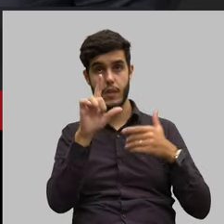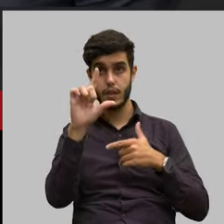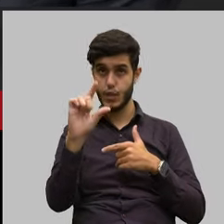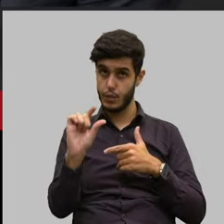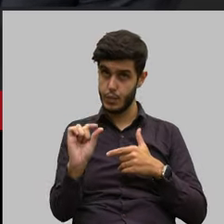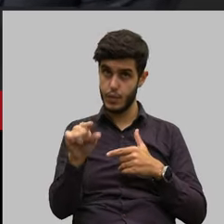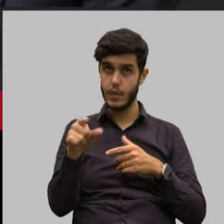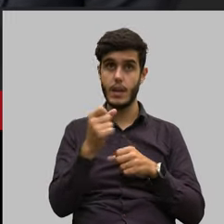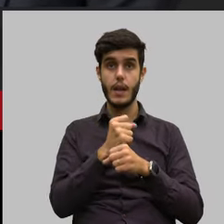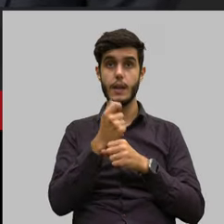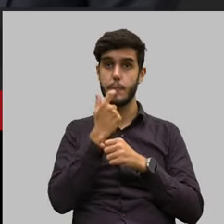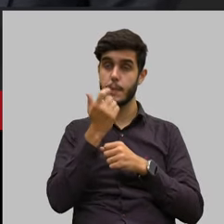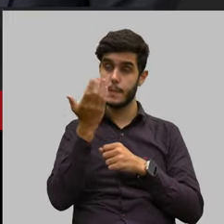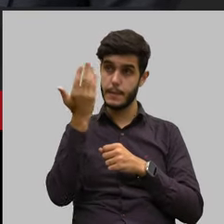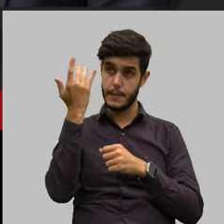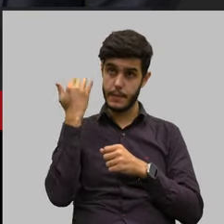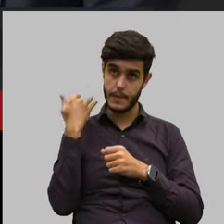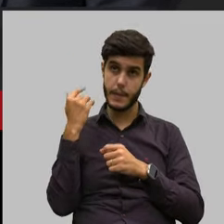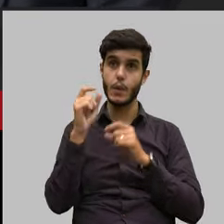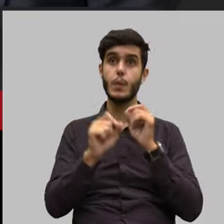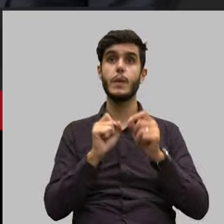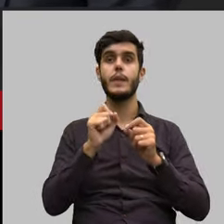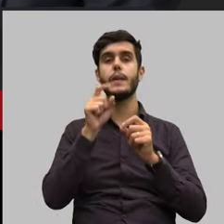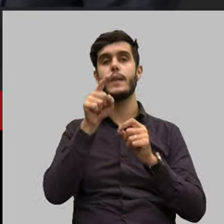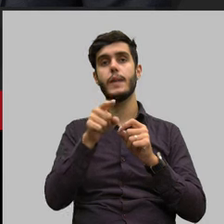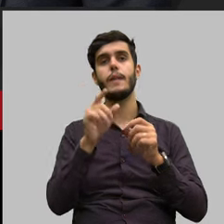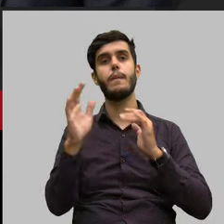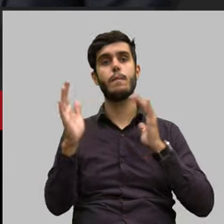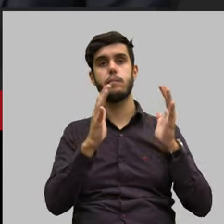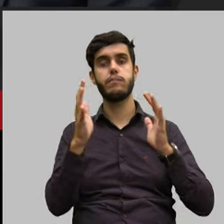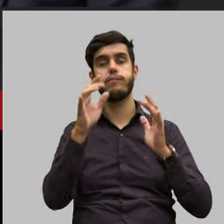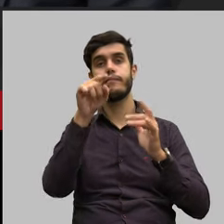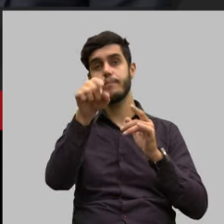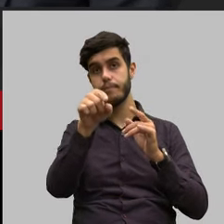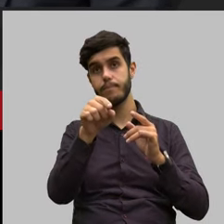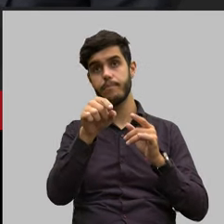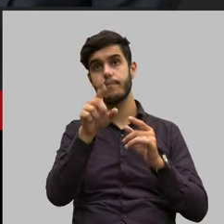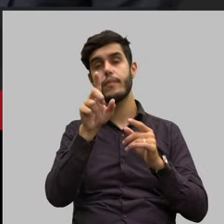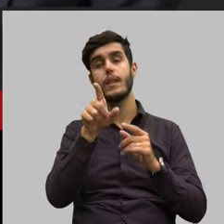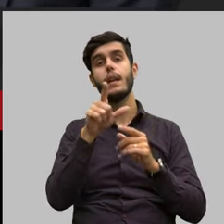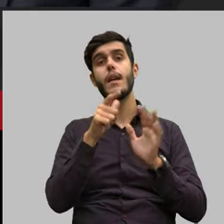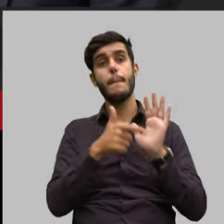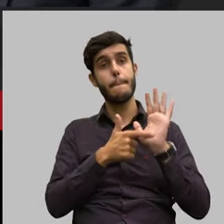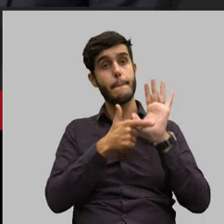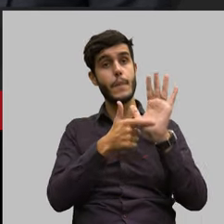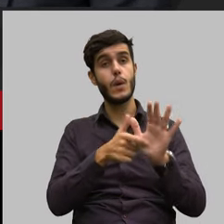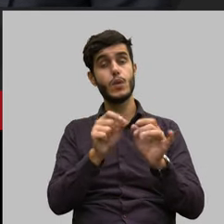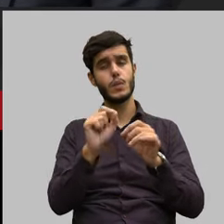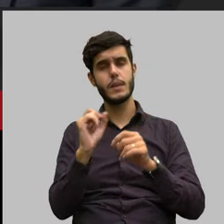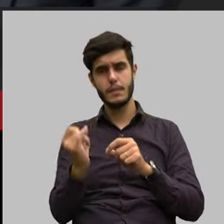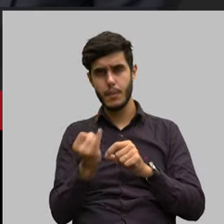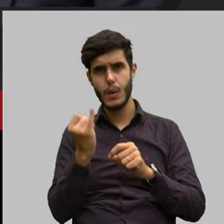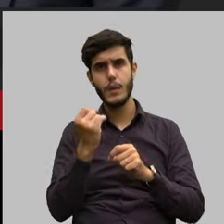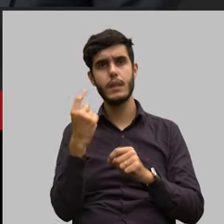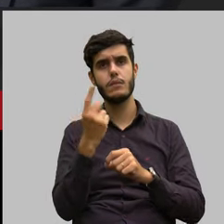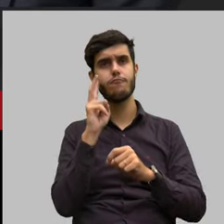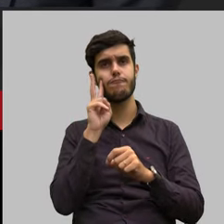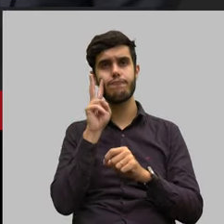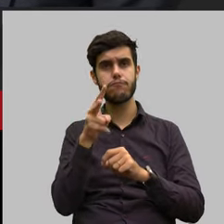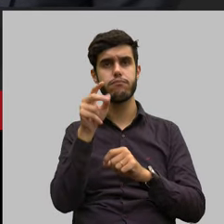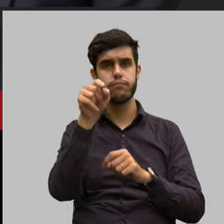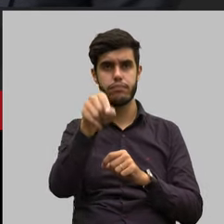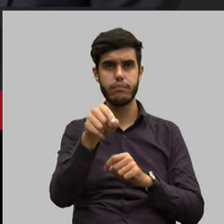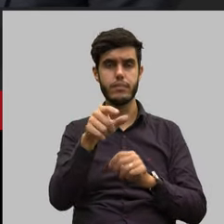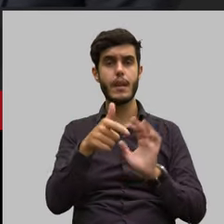últimos Poucos Anos desse desse índice desse desse desse indicador que é muito importante que é uma